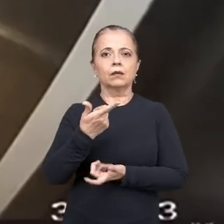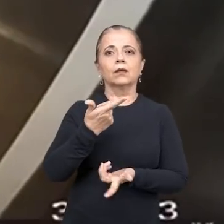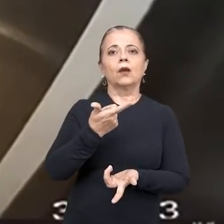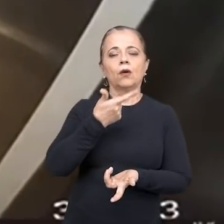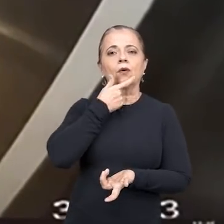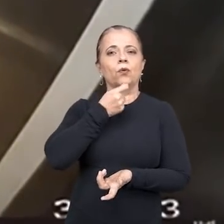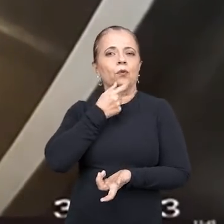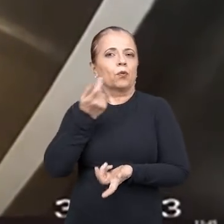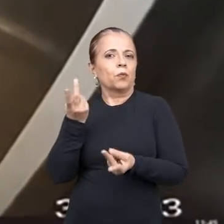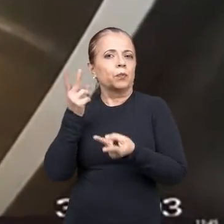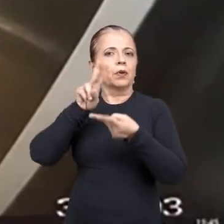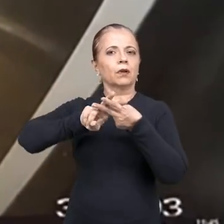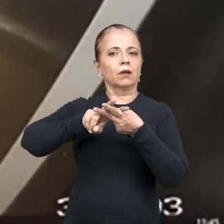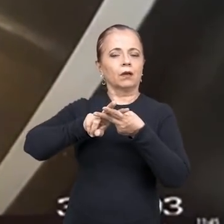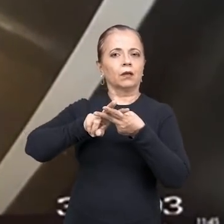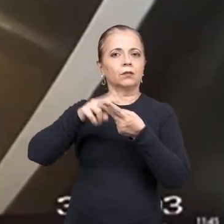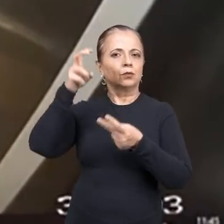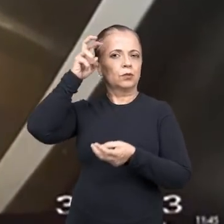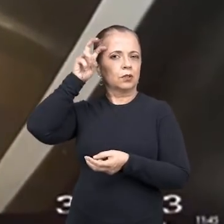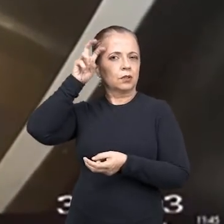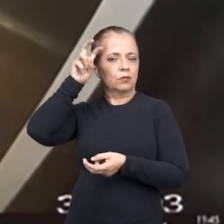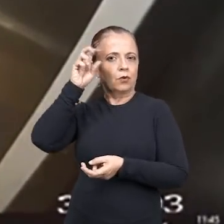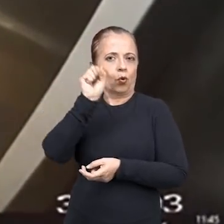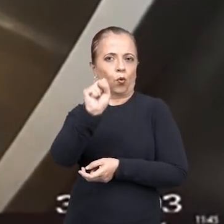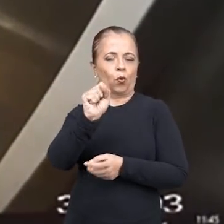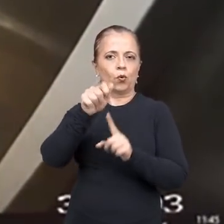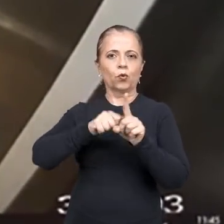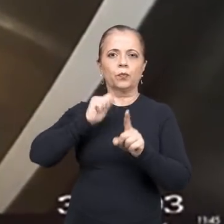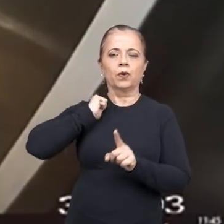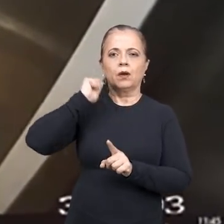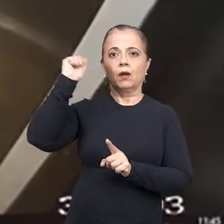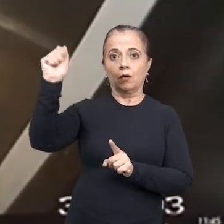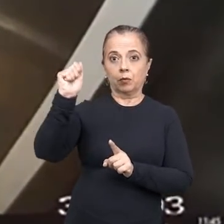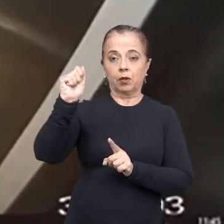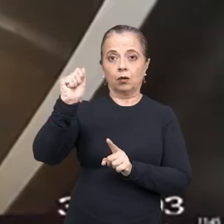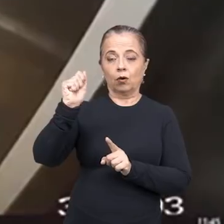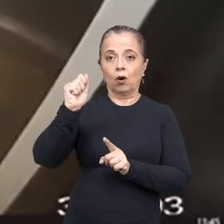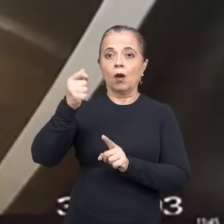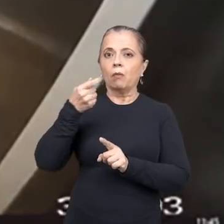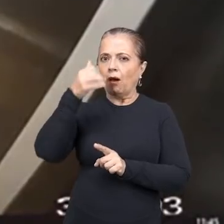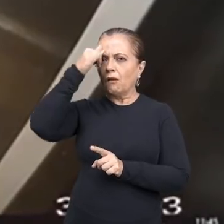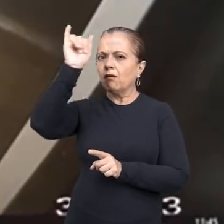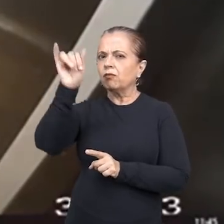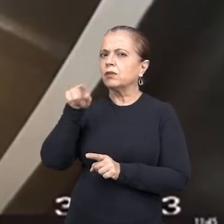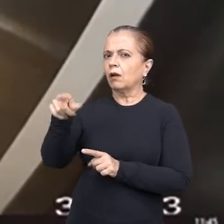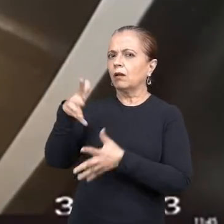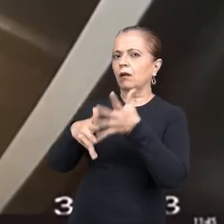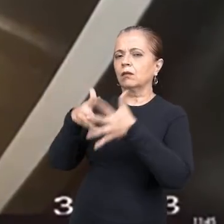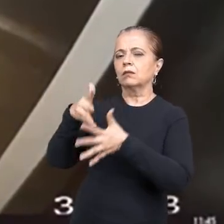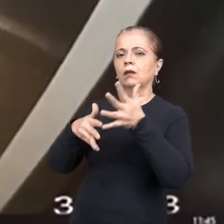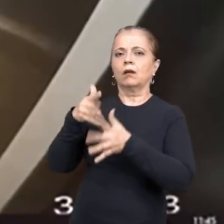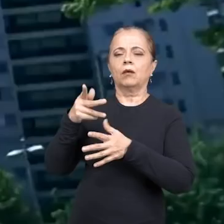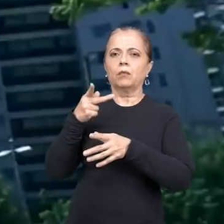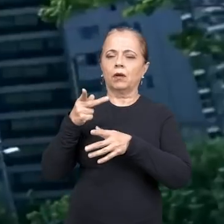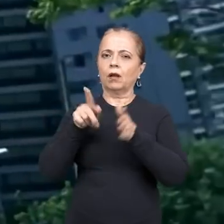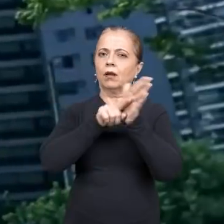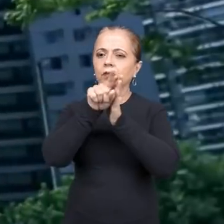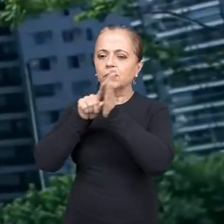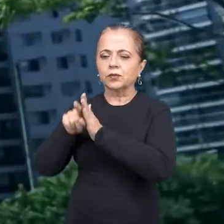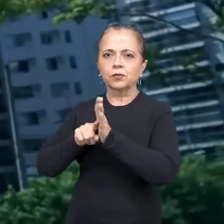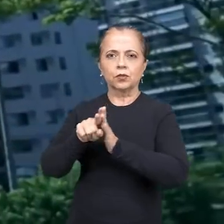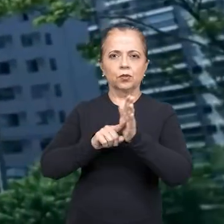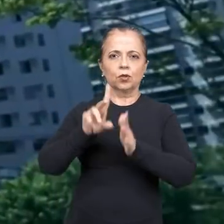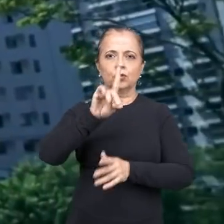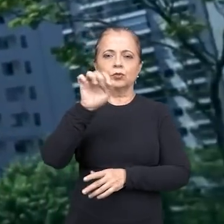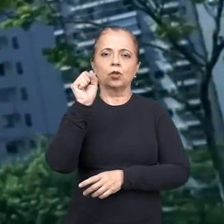quinta-feira, dia 8 de abril, suspeito de atrapalhar as investigações que apuram a morte do menino, ocorrida no dia 8 de março, no